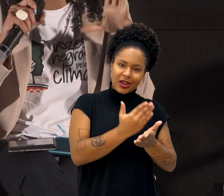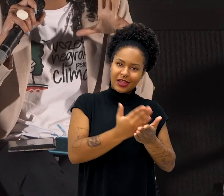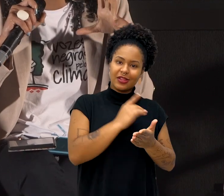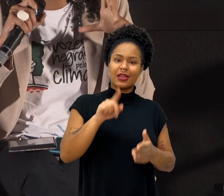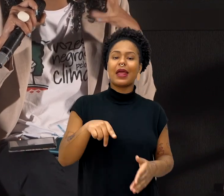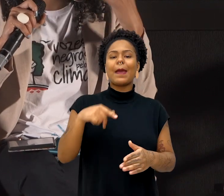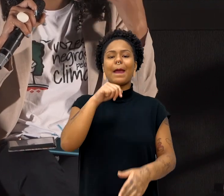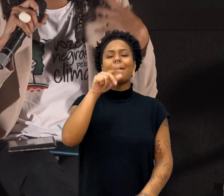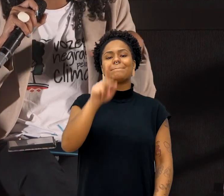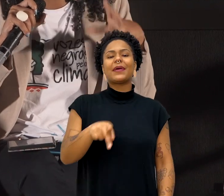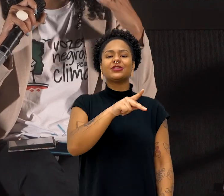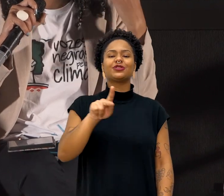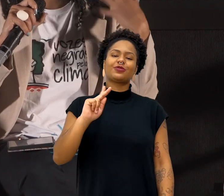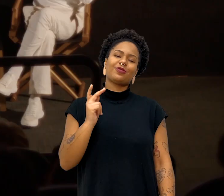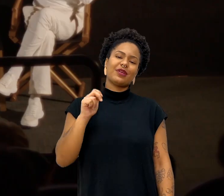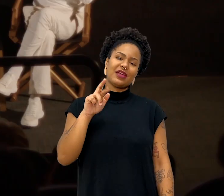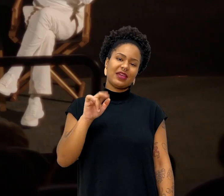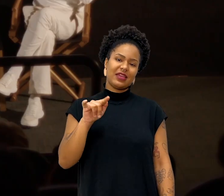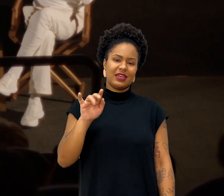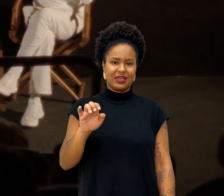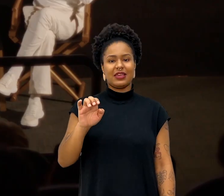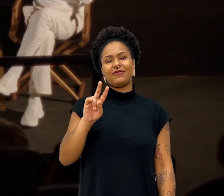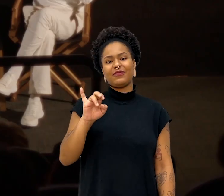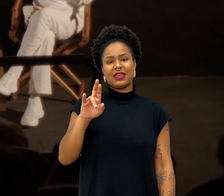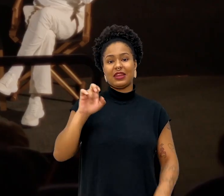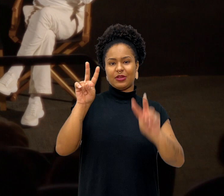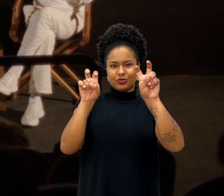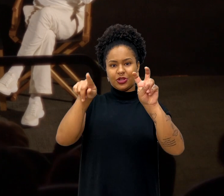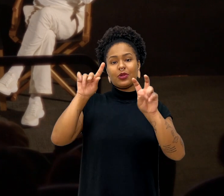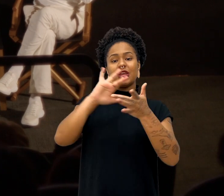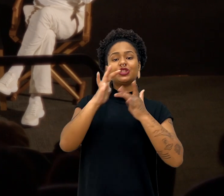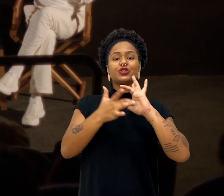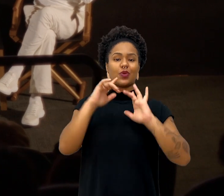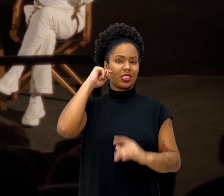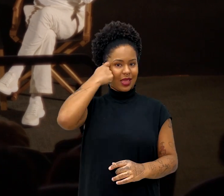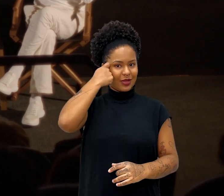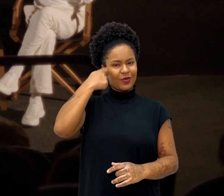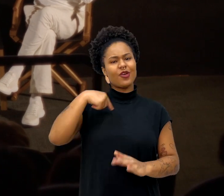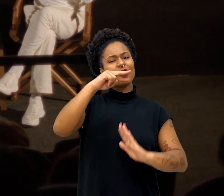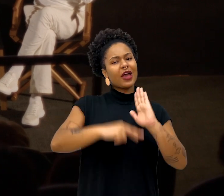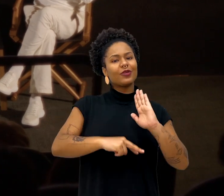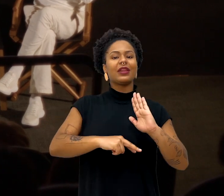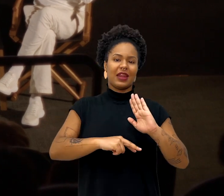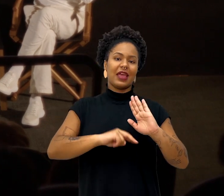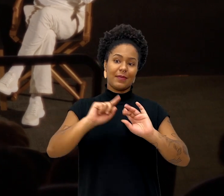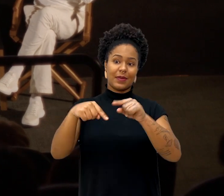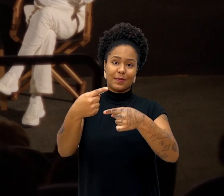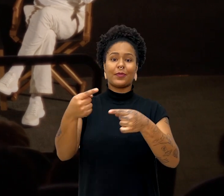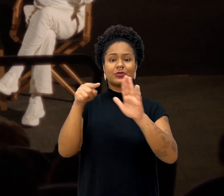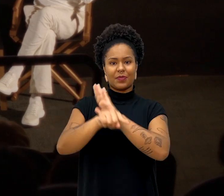trecho de um livro que eu estou mergulhada na leitura, do pastor Henrique Vieira, e o título é O Jesus